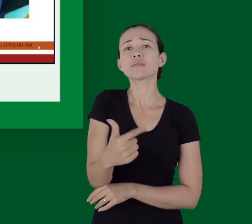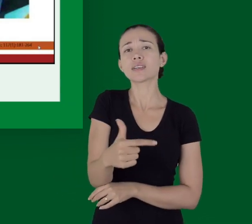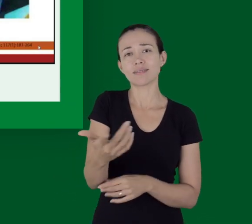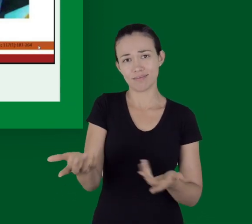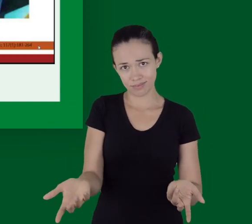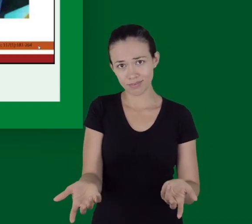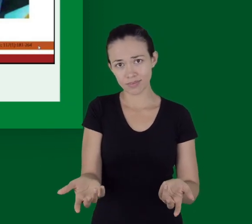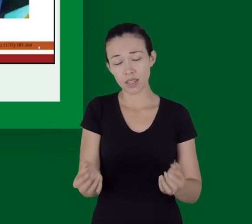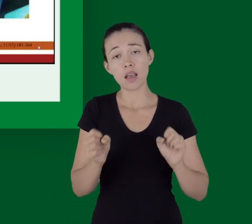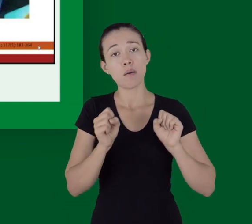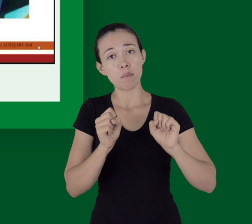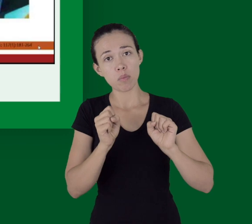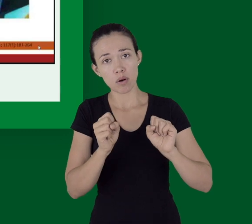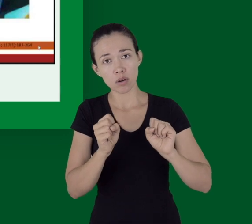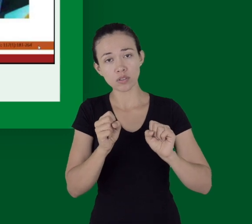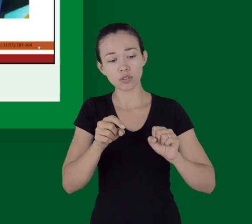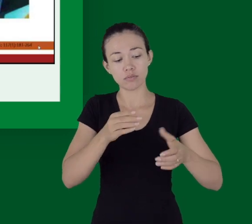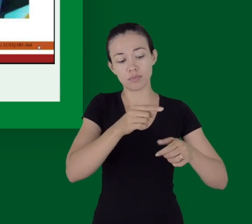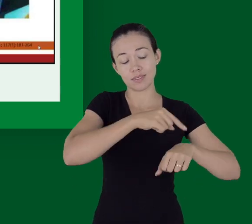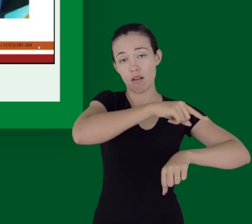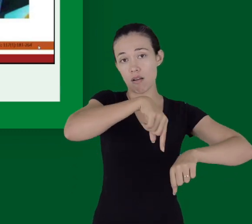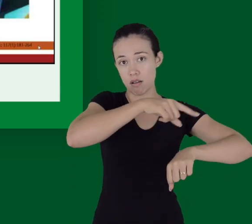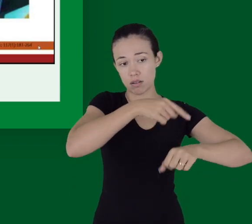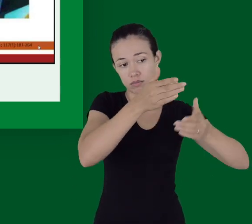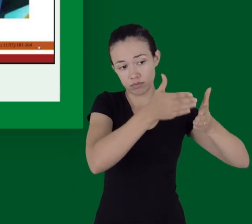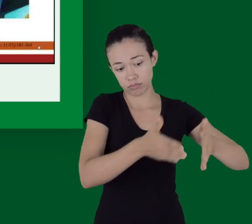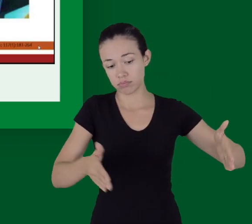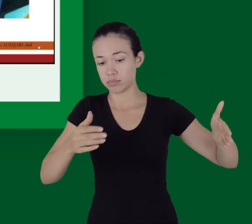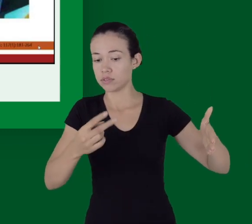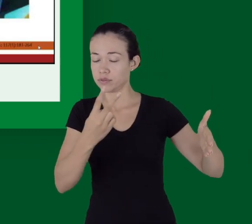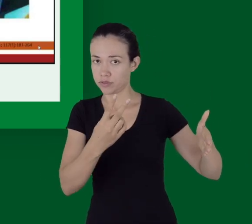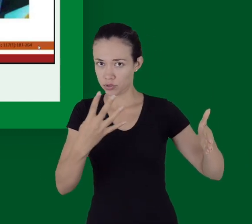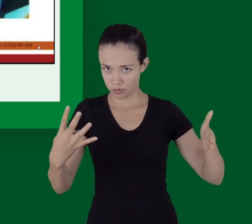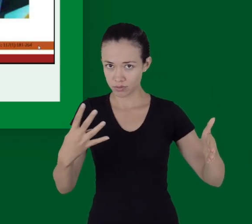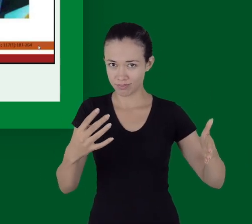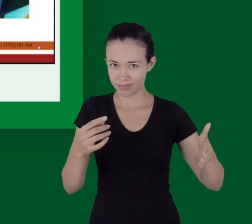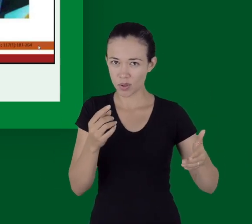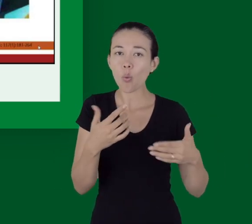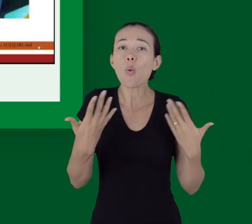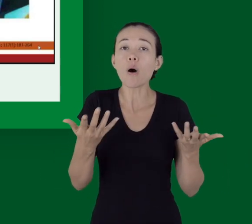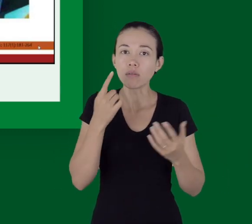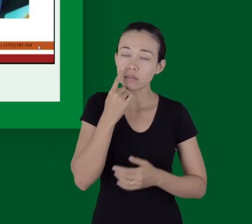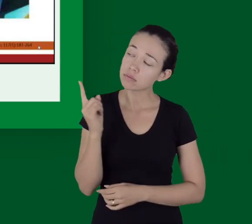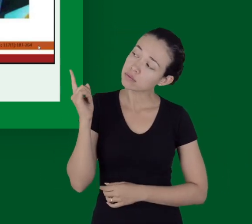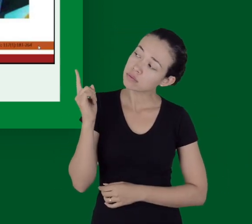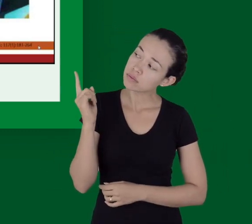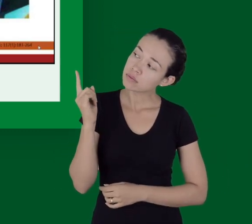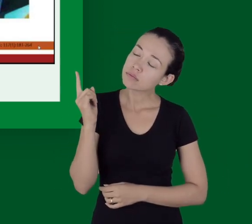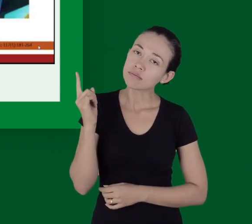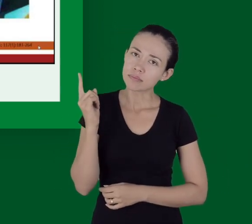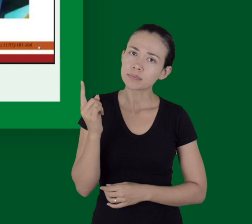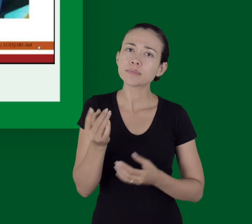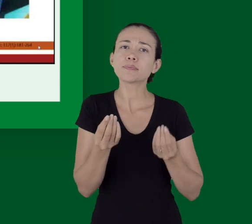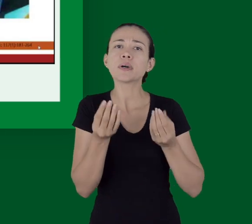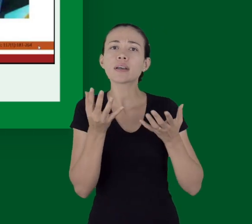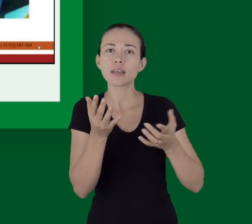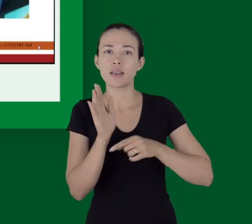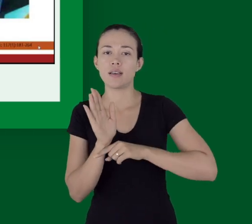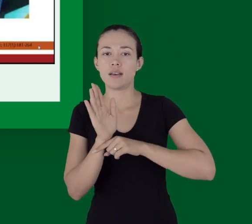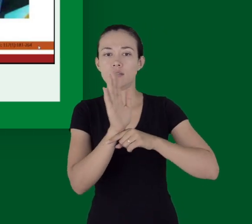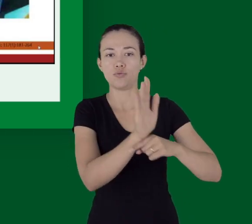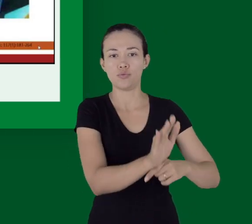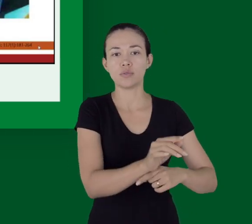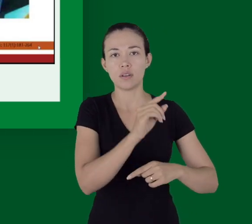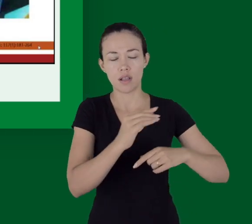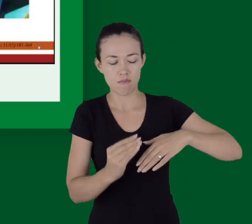precisa ser iniciada nas primeiras 24 horas, como a estatina. Pode ser simvastatina, atorvastatina, rosuvastatina. Ela tem uma ação